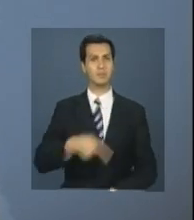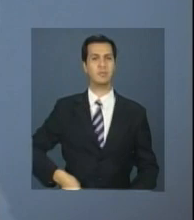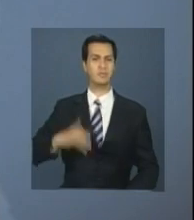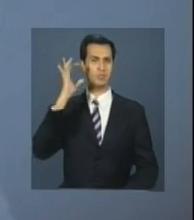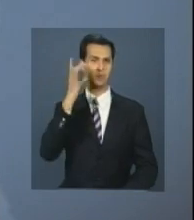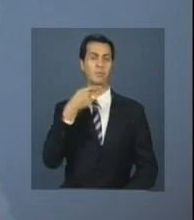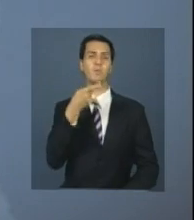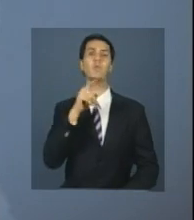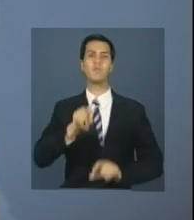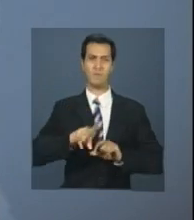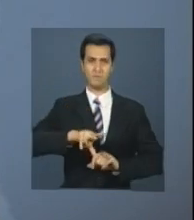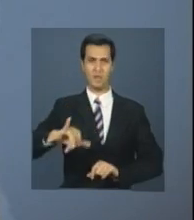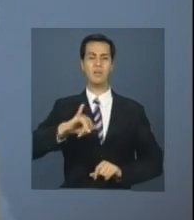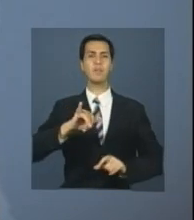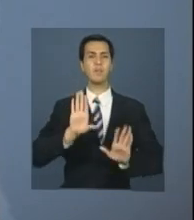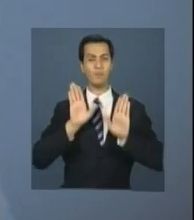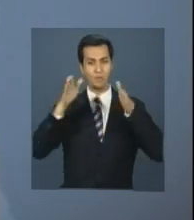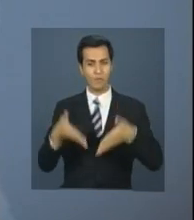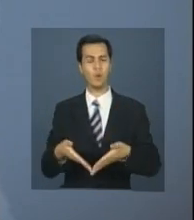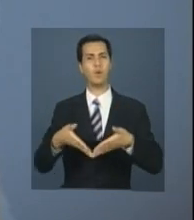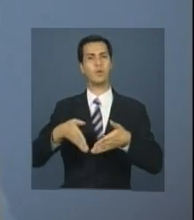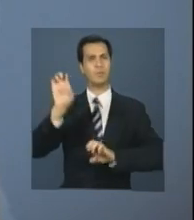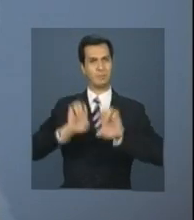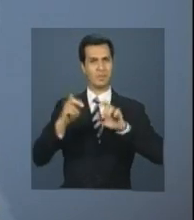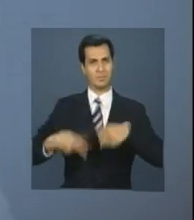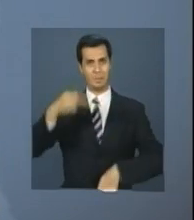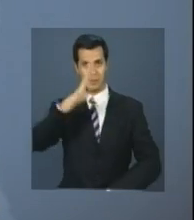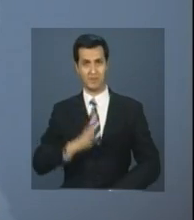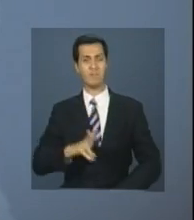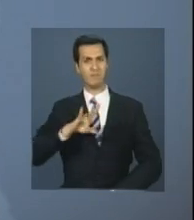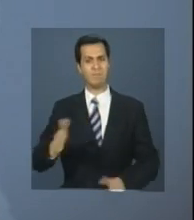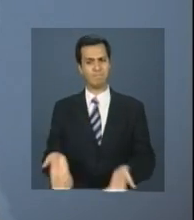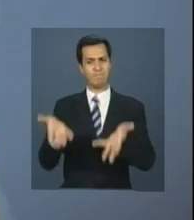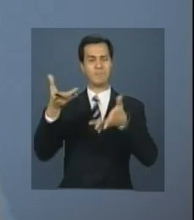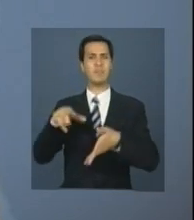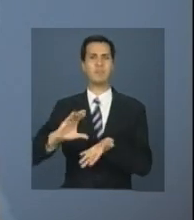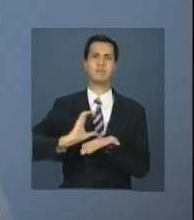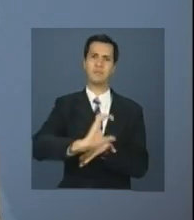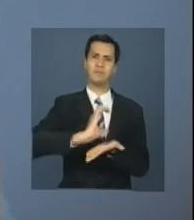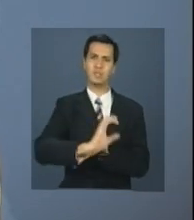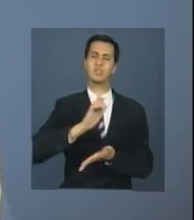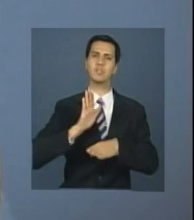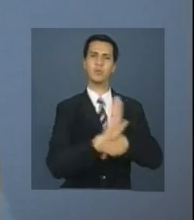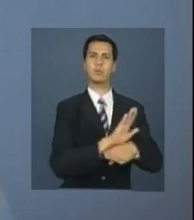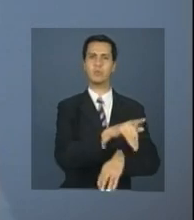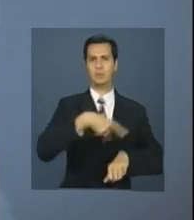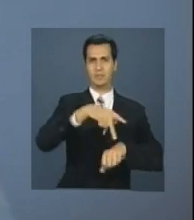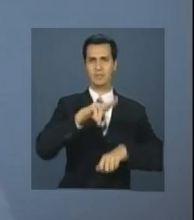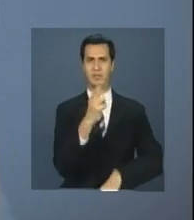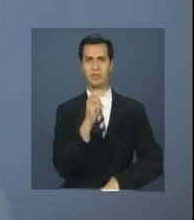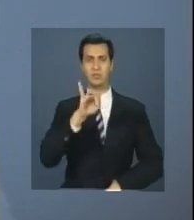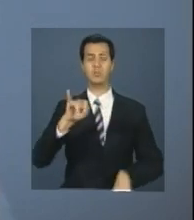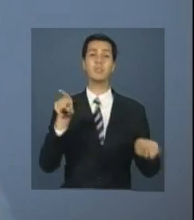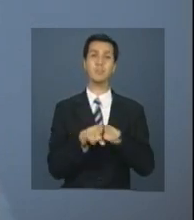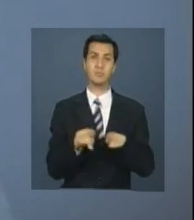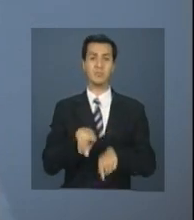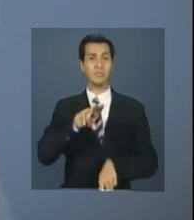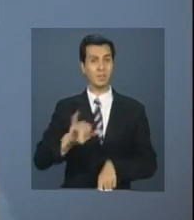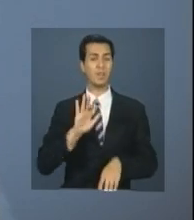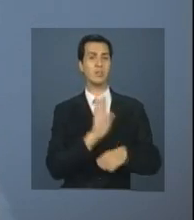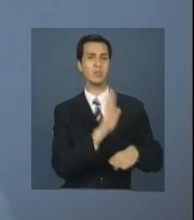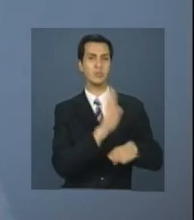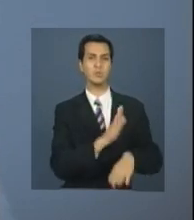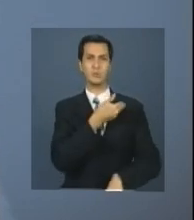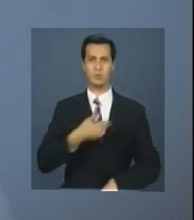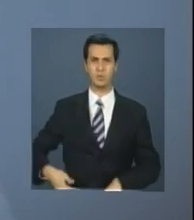com empresários brasileiros e os incentivará a investir no Haiti e manter também a ajuda humanitária e nas áreas